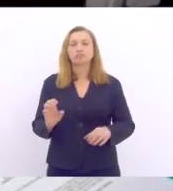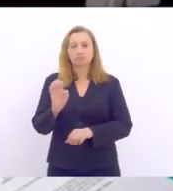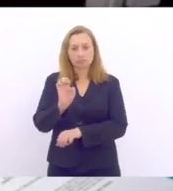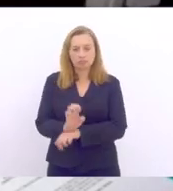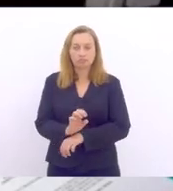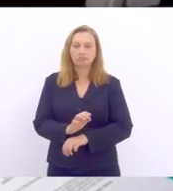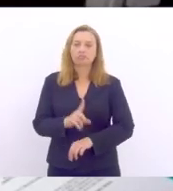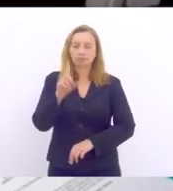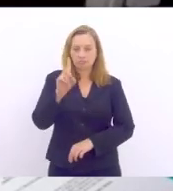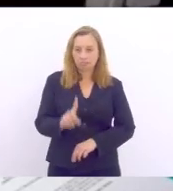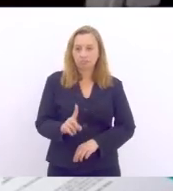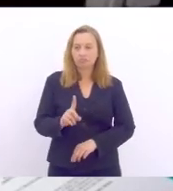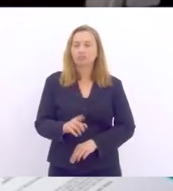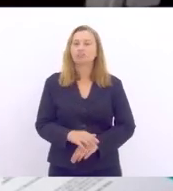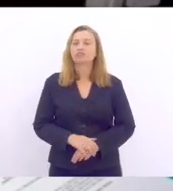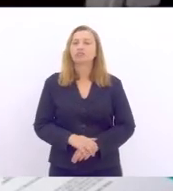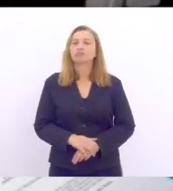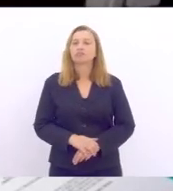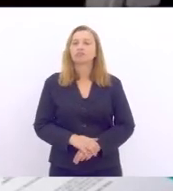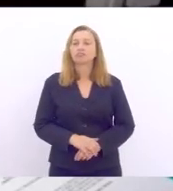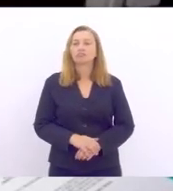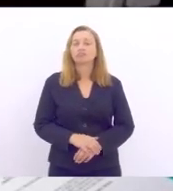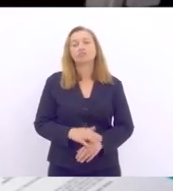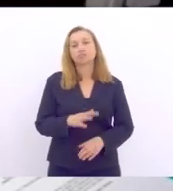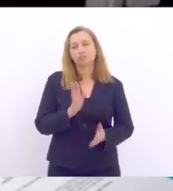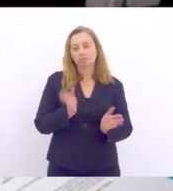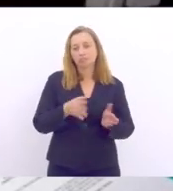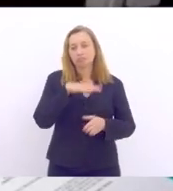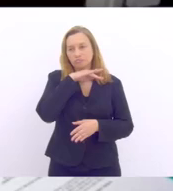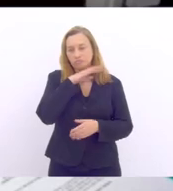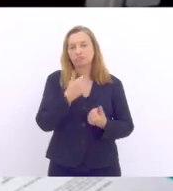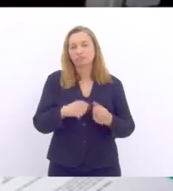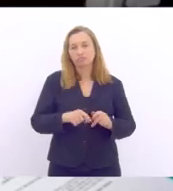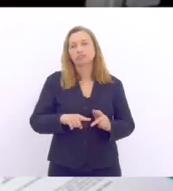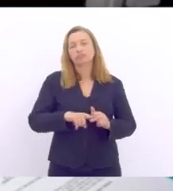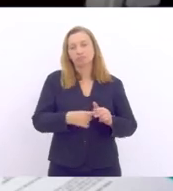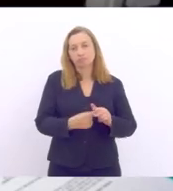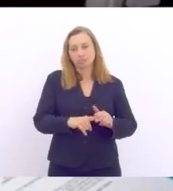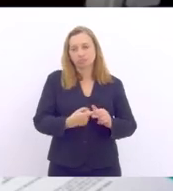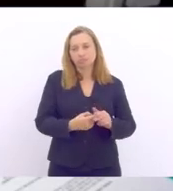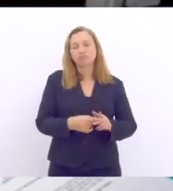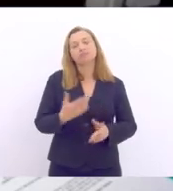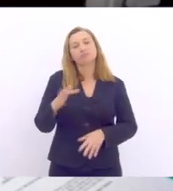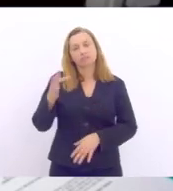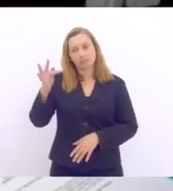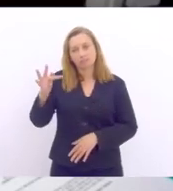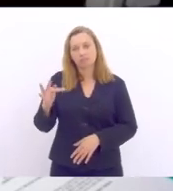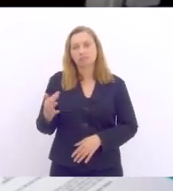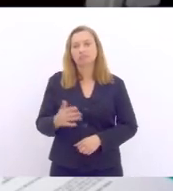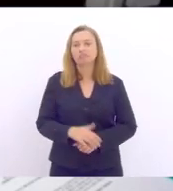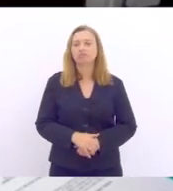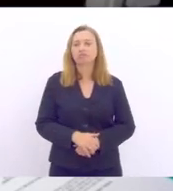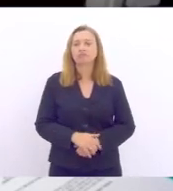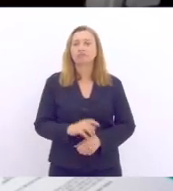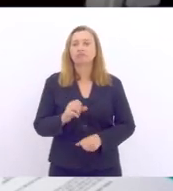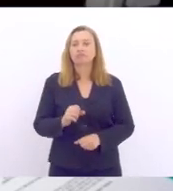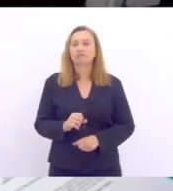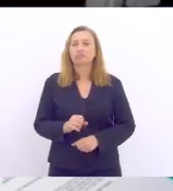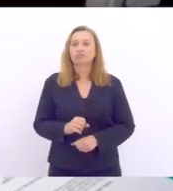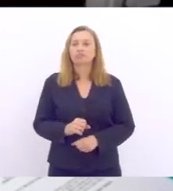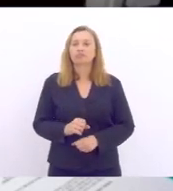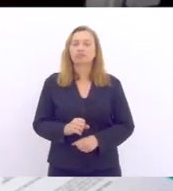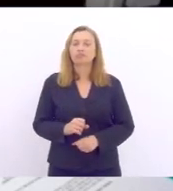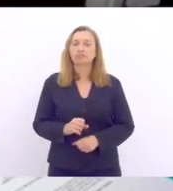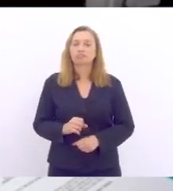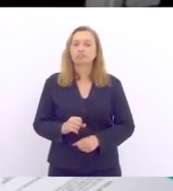muitos deles em frangalhos hoje e precisam ser restaurados e reconstruídos brevemente, espero que a partir do próximo